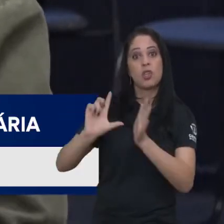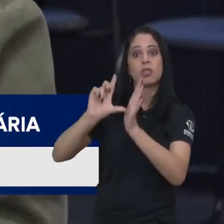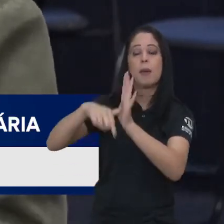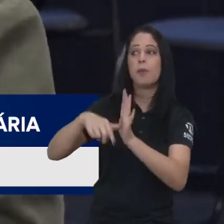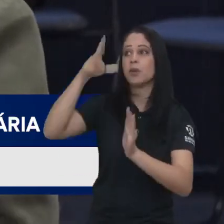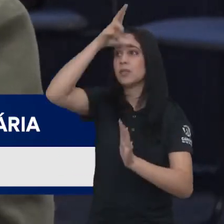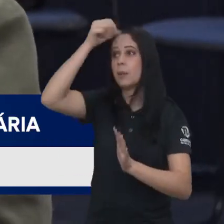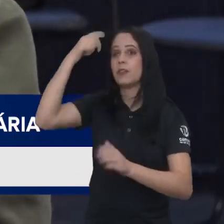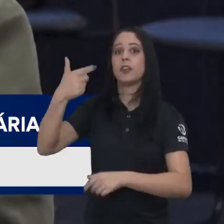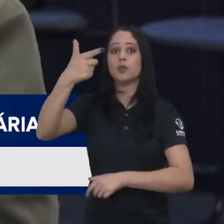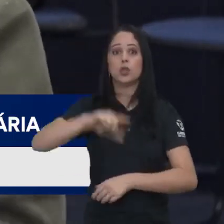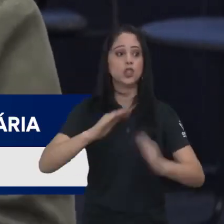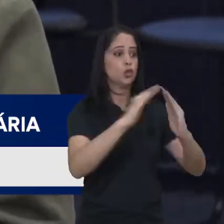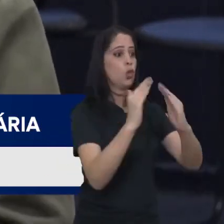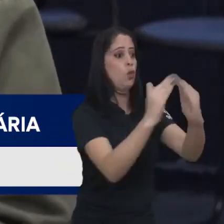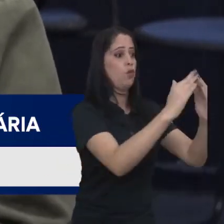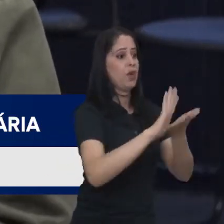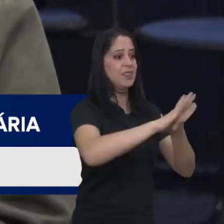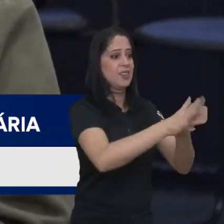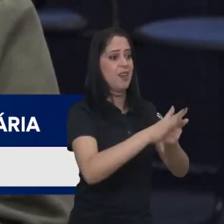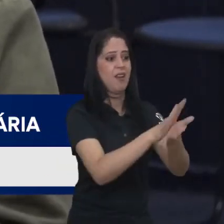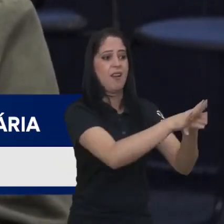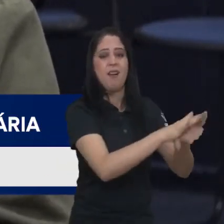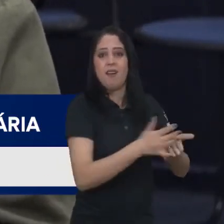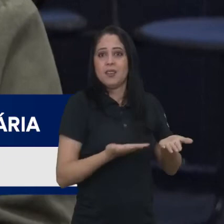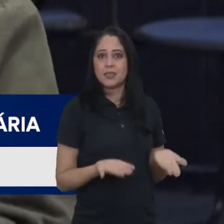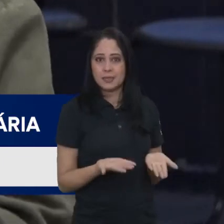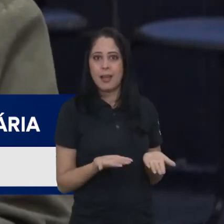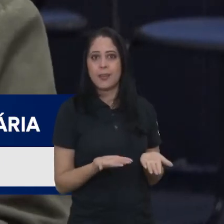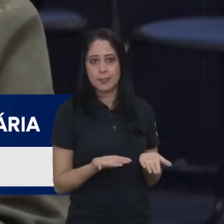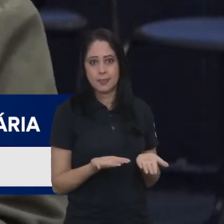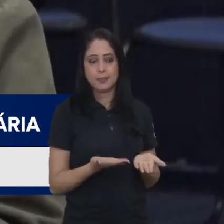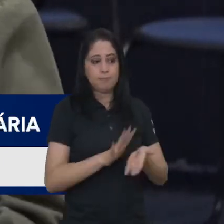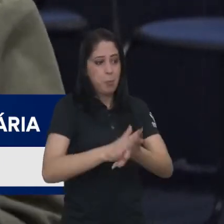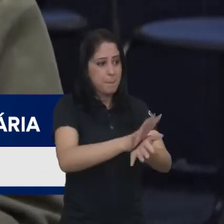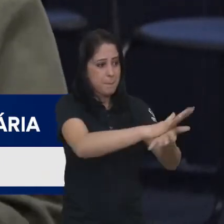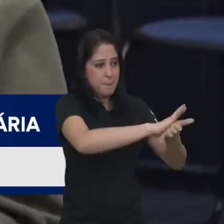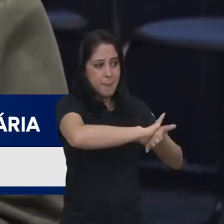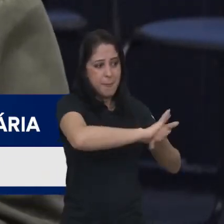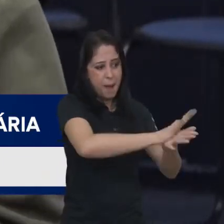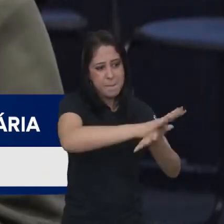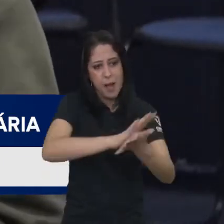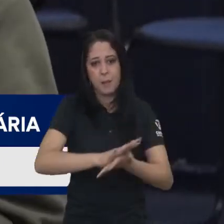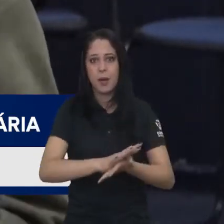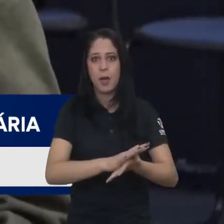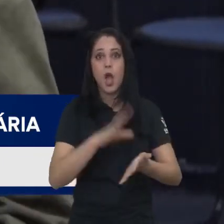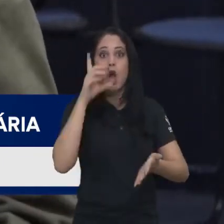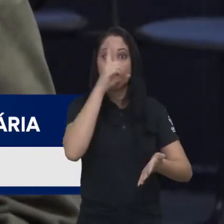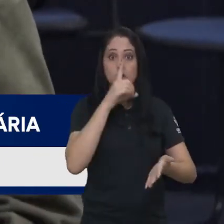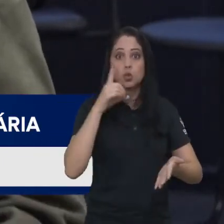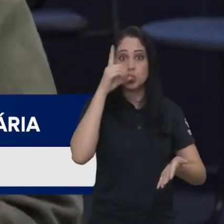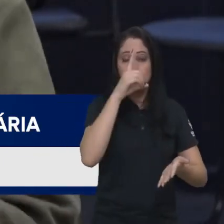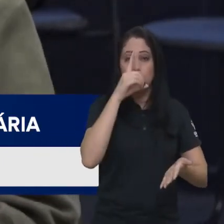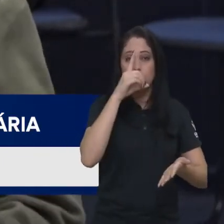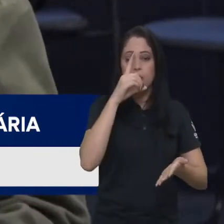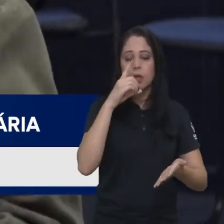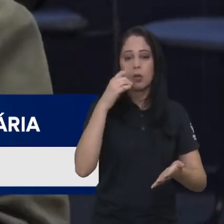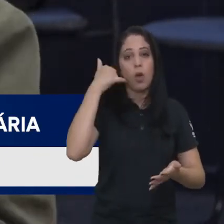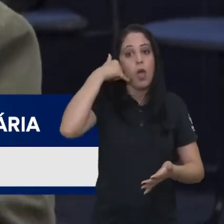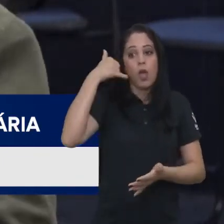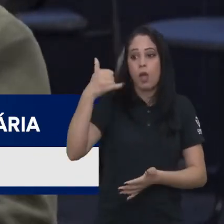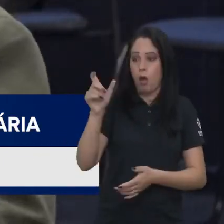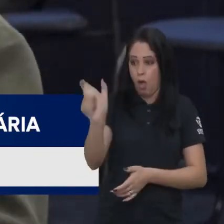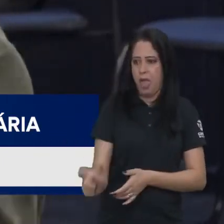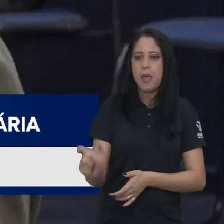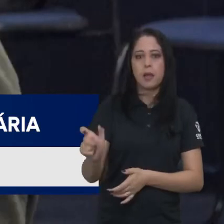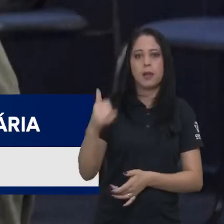a prefeitura está lá novamente, demolindo as documentações da construção dele. Nesse domingo, ele me ligou de manhã, seis e meia,